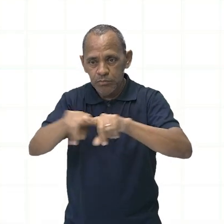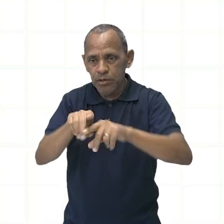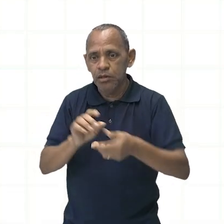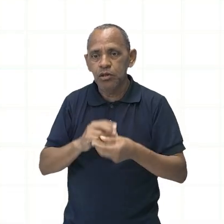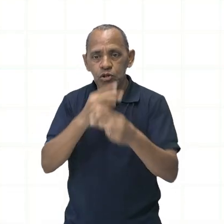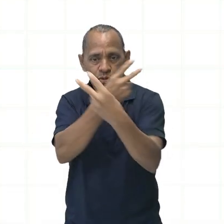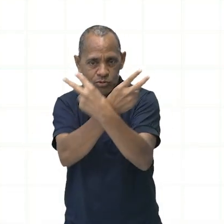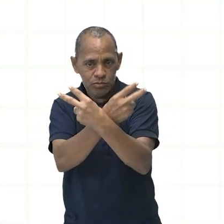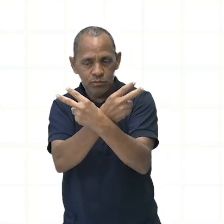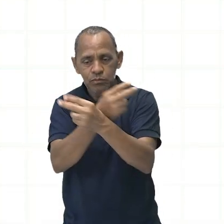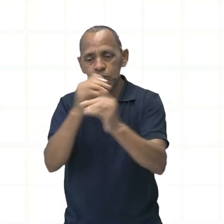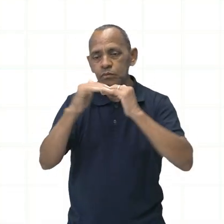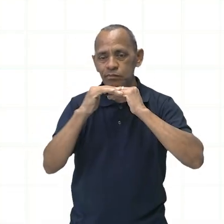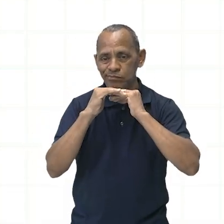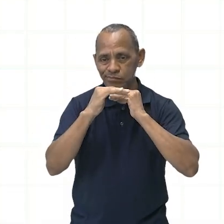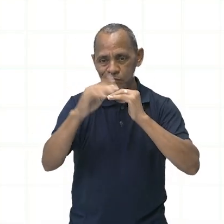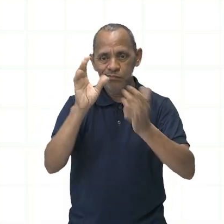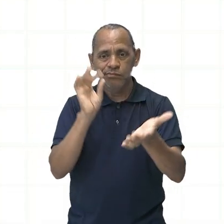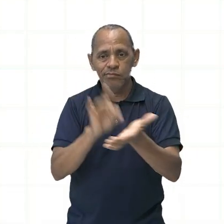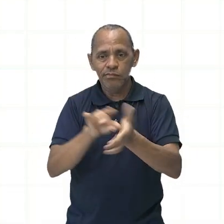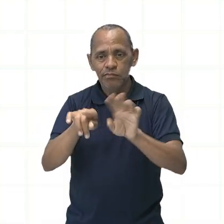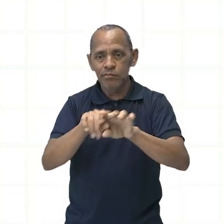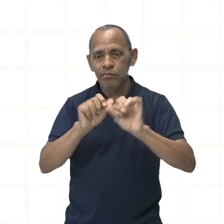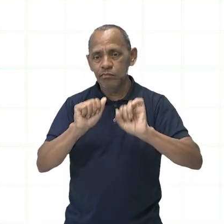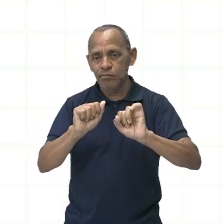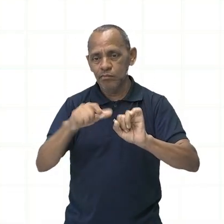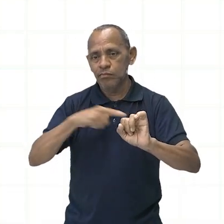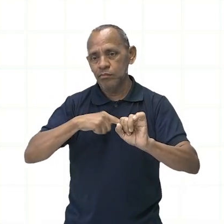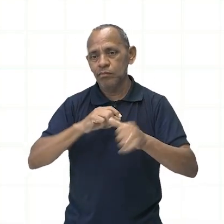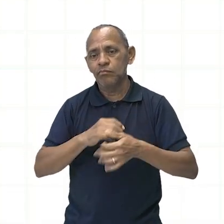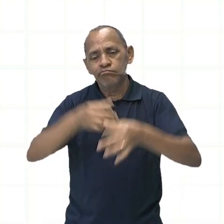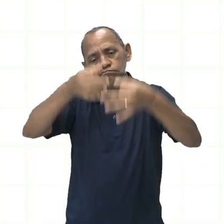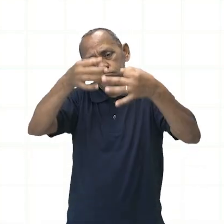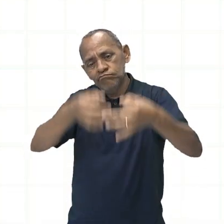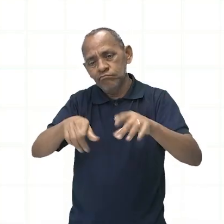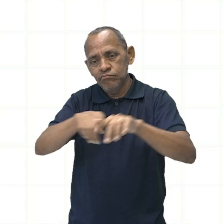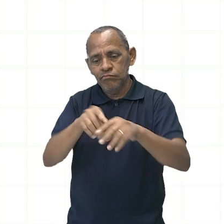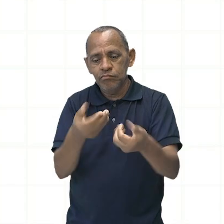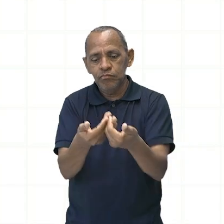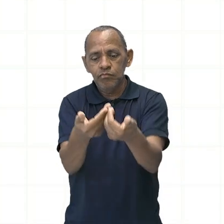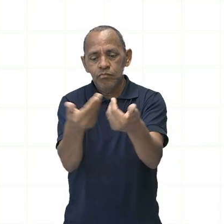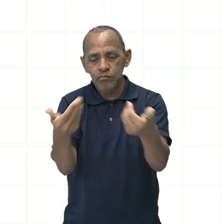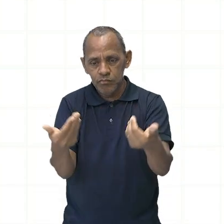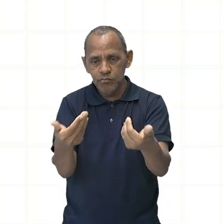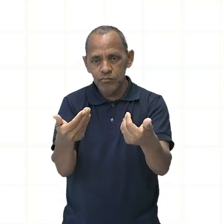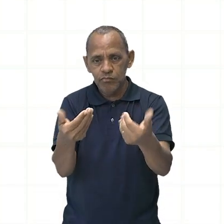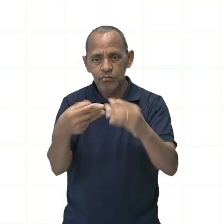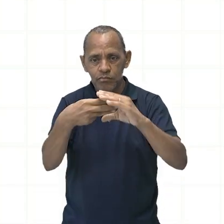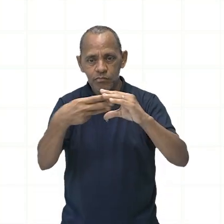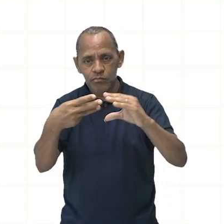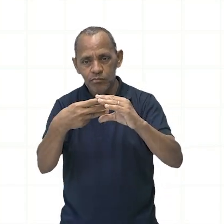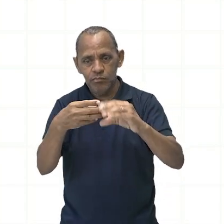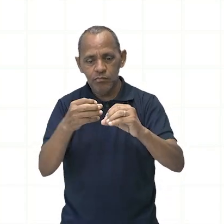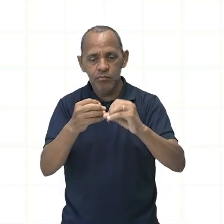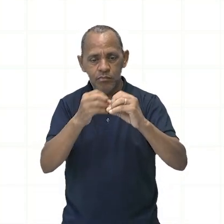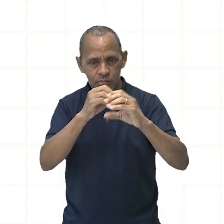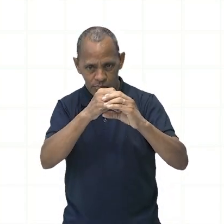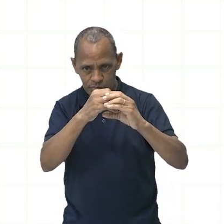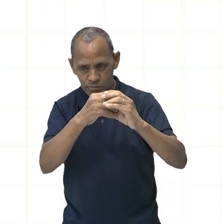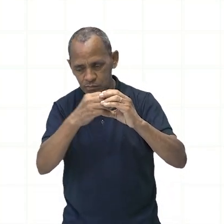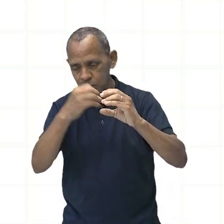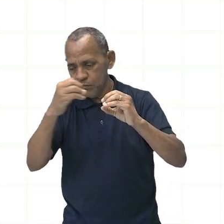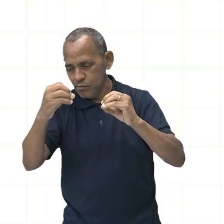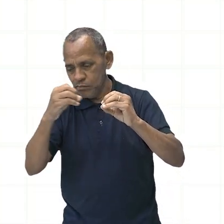fuso eles se prendem aos cromossomos, eles estão ali alinhando eles para que possa ocorrer de forma correta a